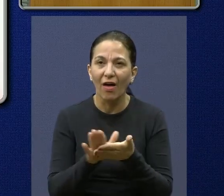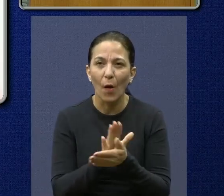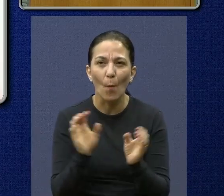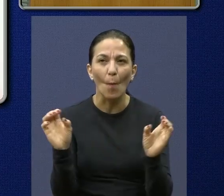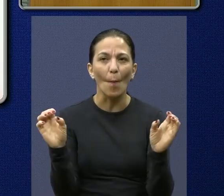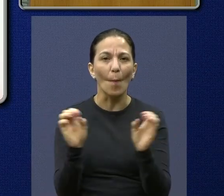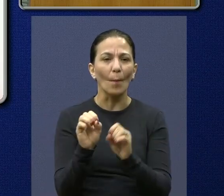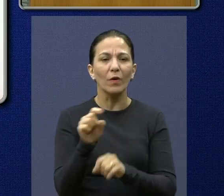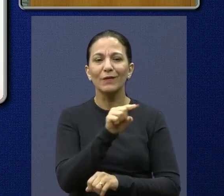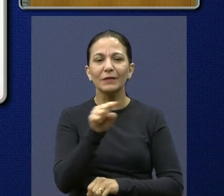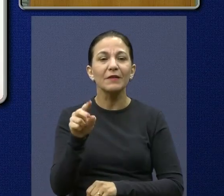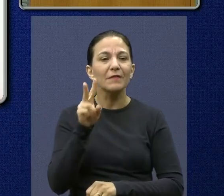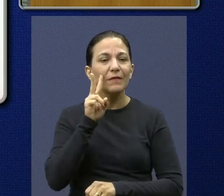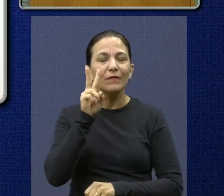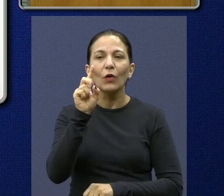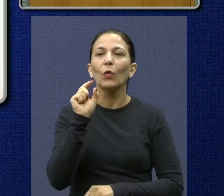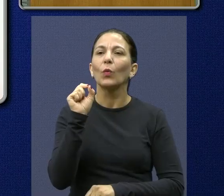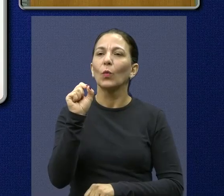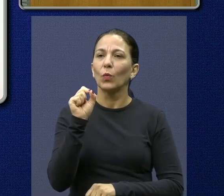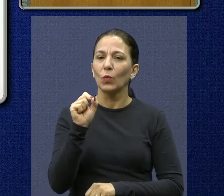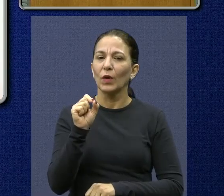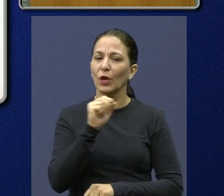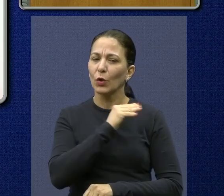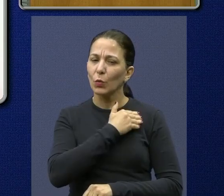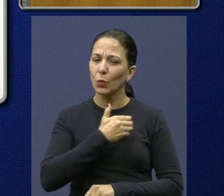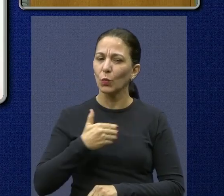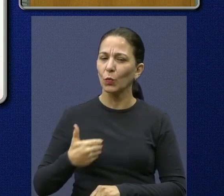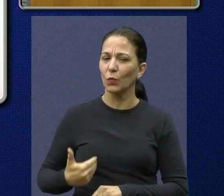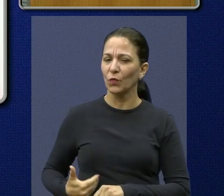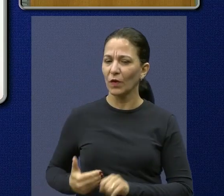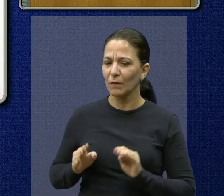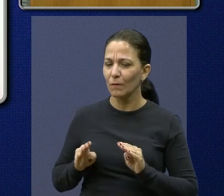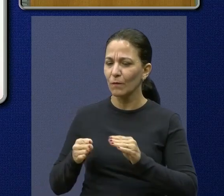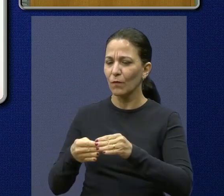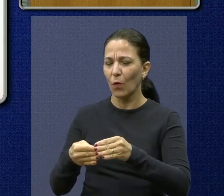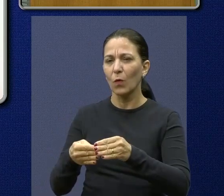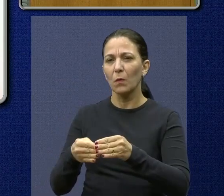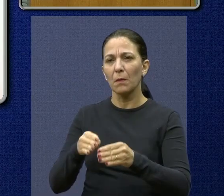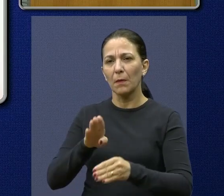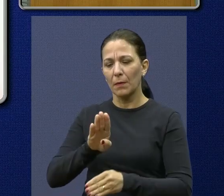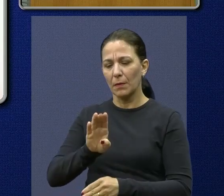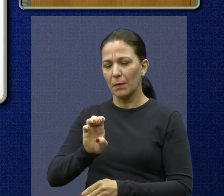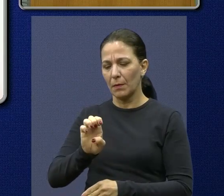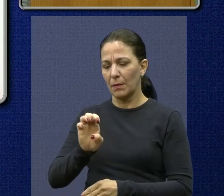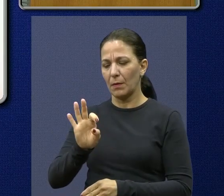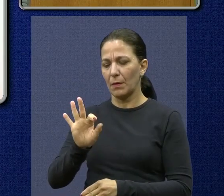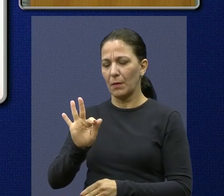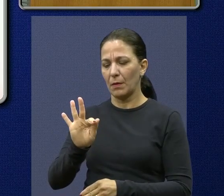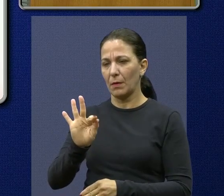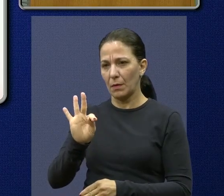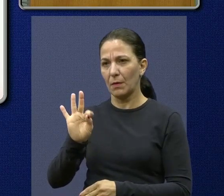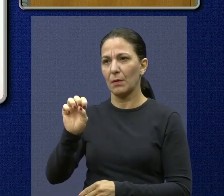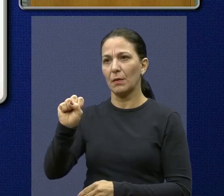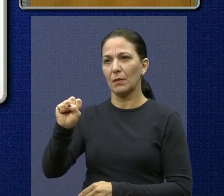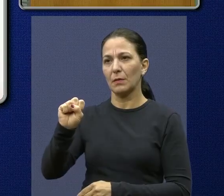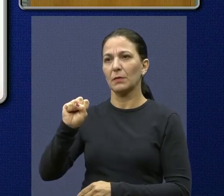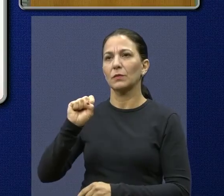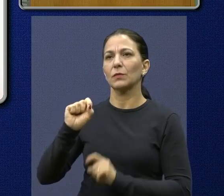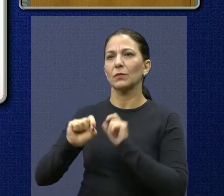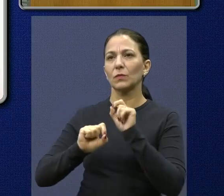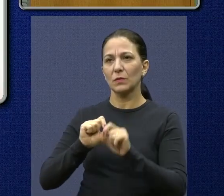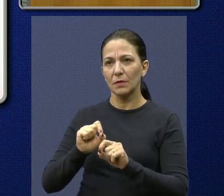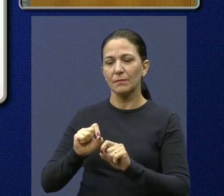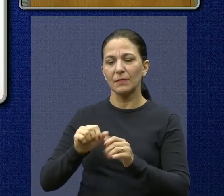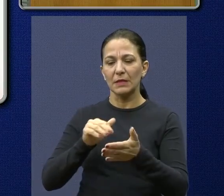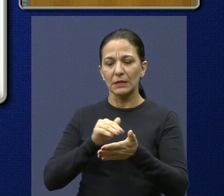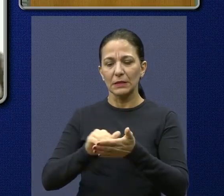uma ação do governo nesse sentido? né, de prêmios e apostas aí da secretaria, etc.,